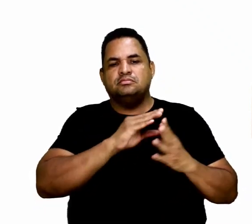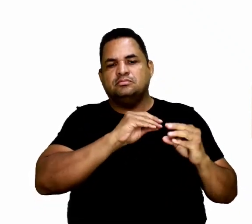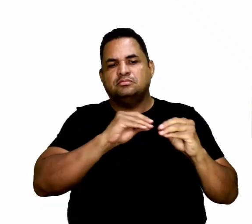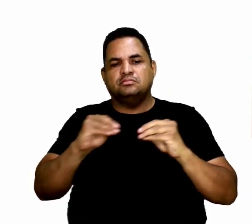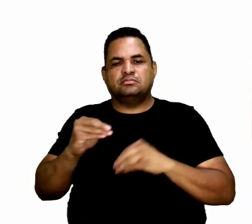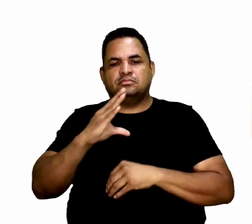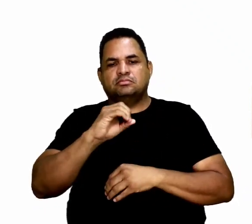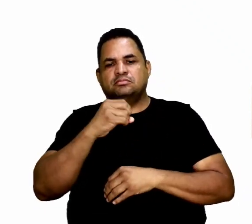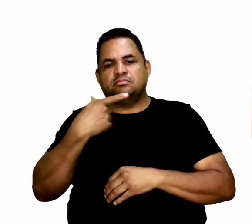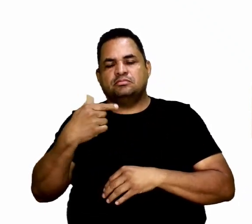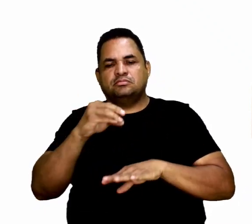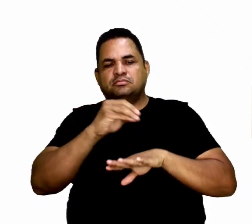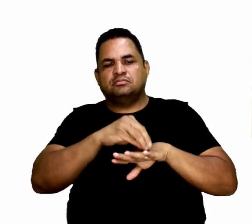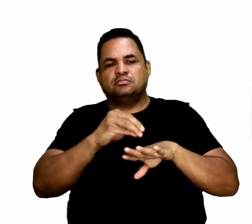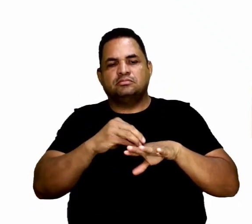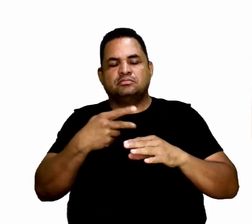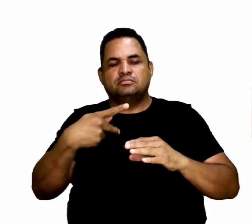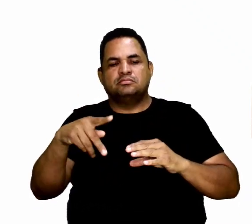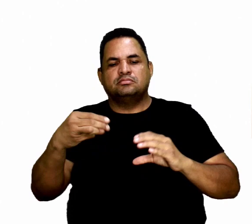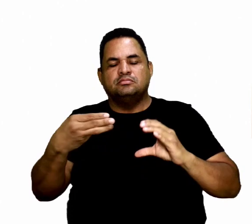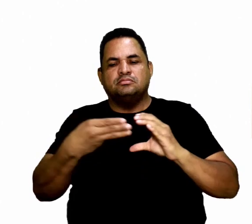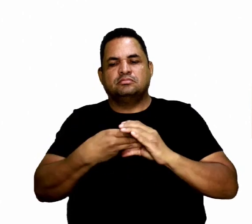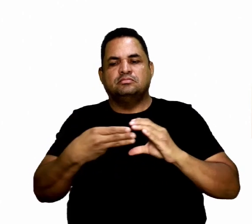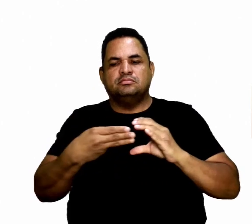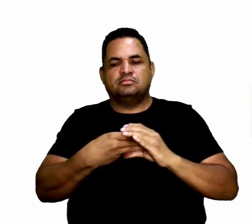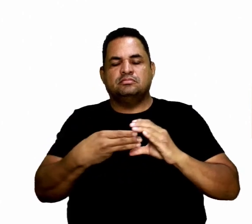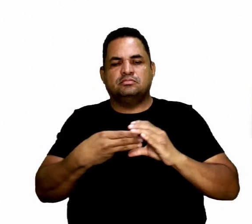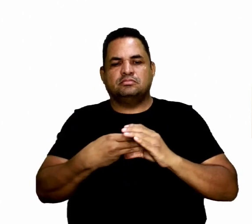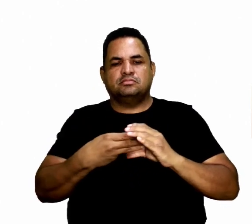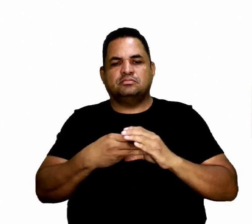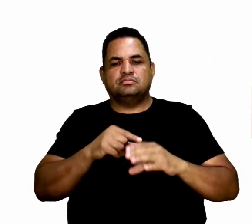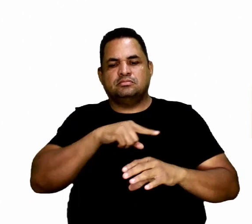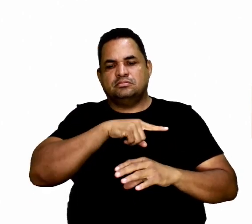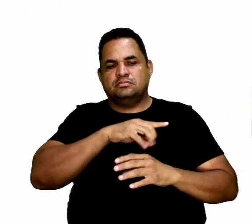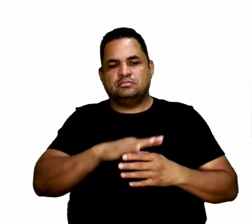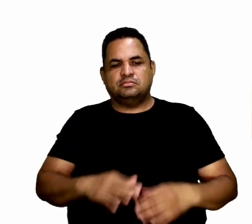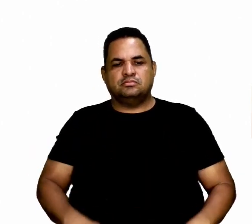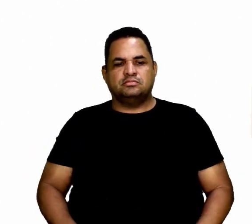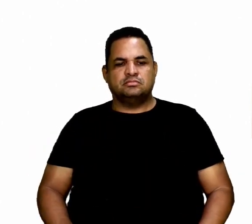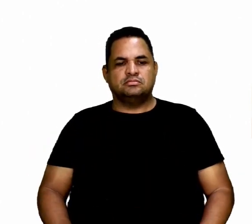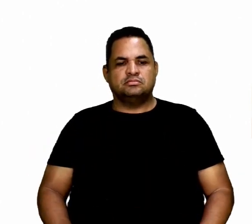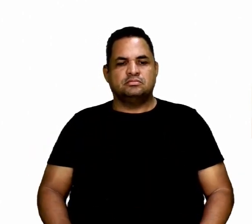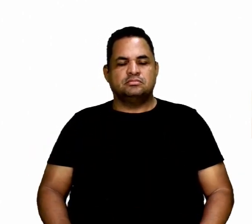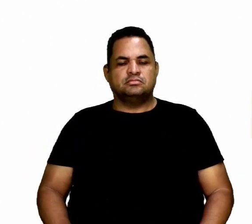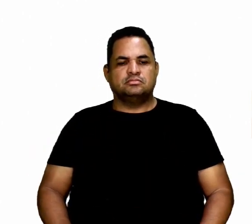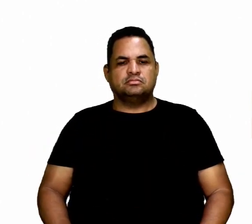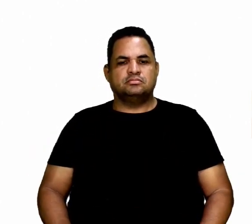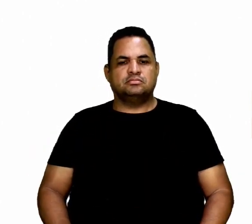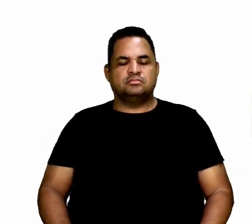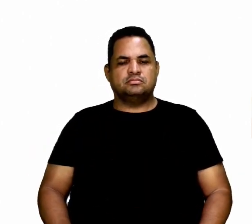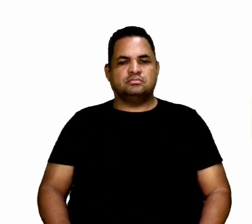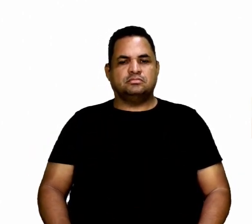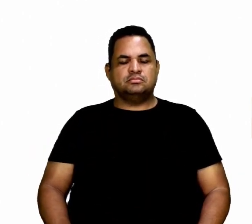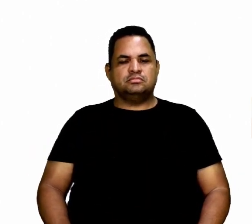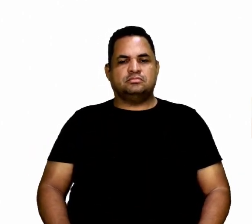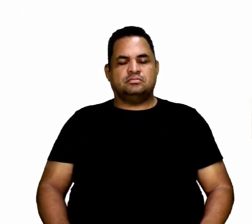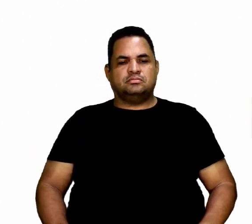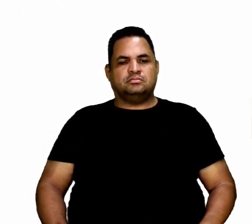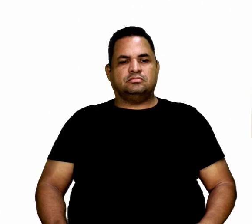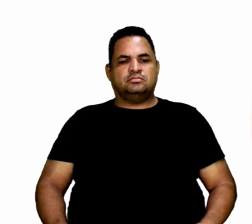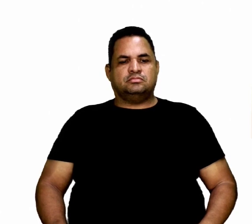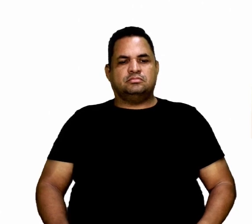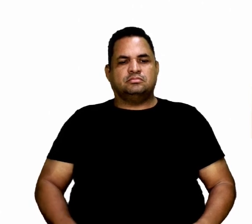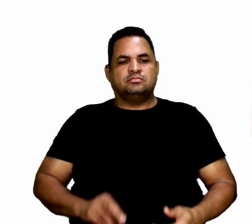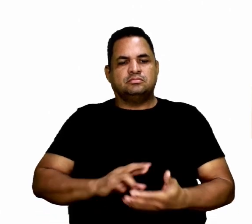as células, tá bom? Então ele vai correr através dos vasos sanguíneos e chegar às